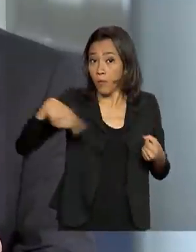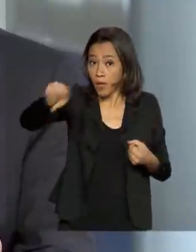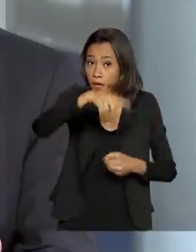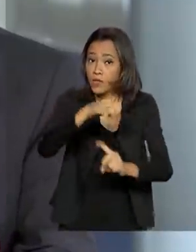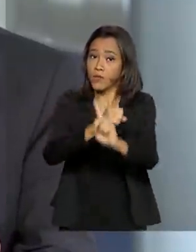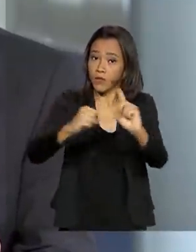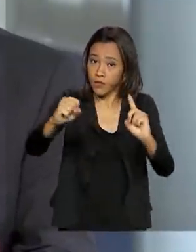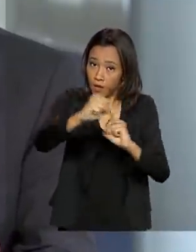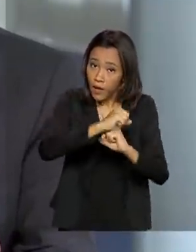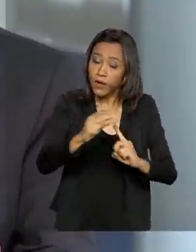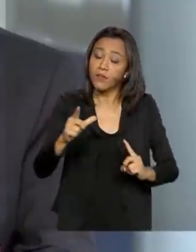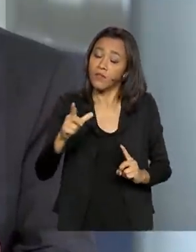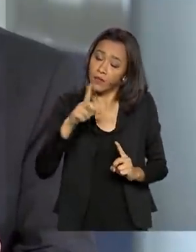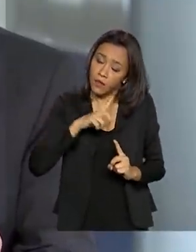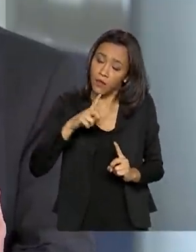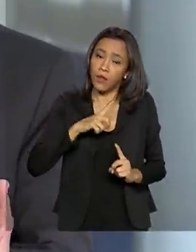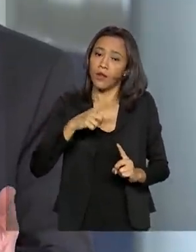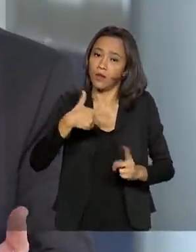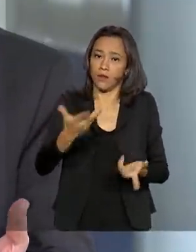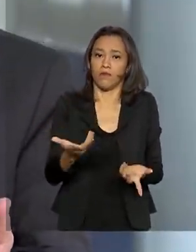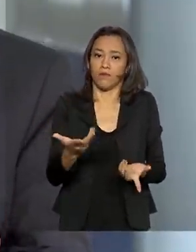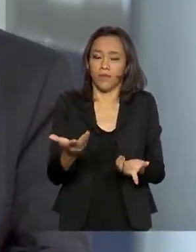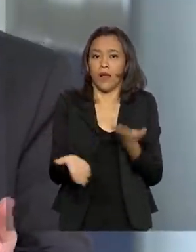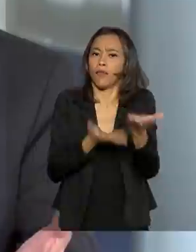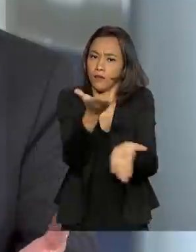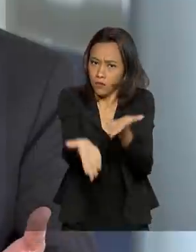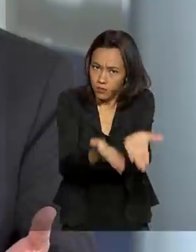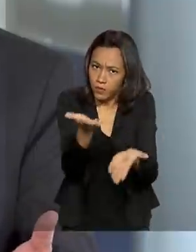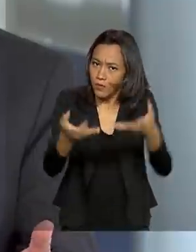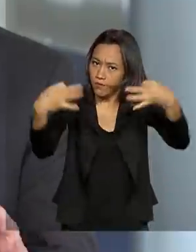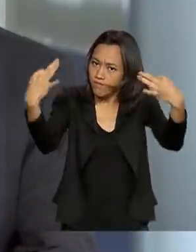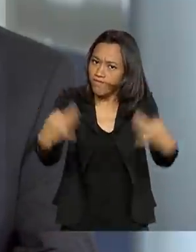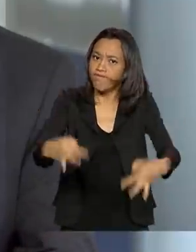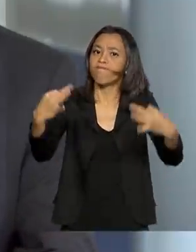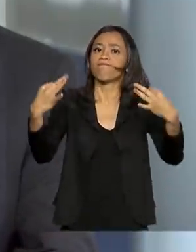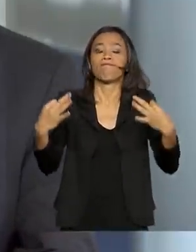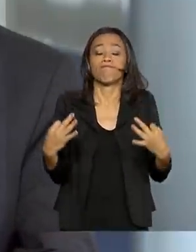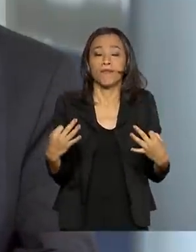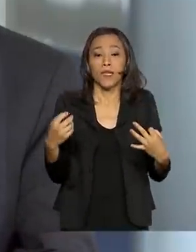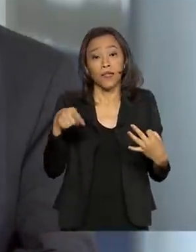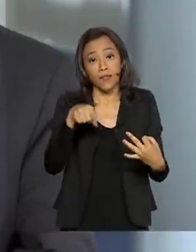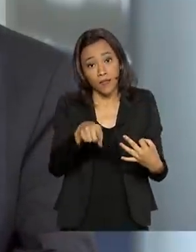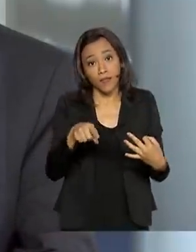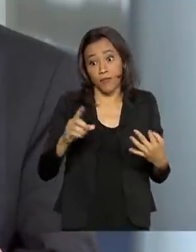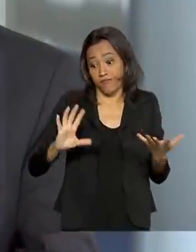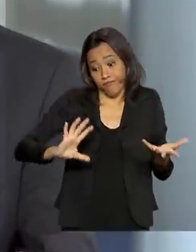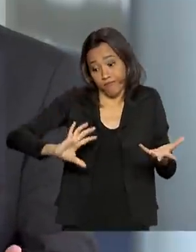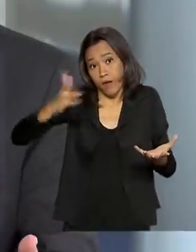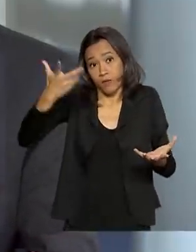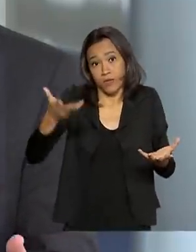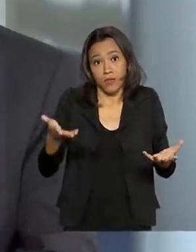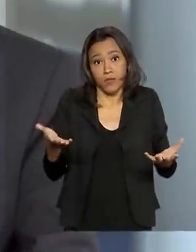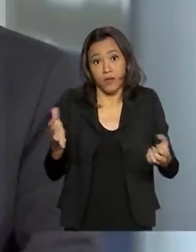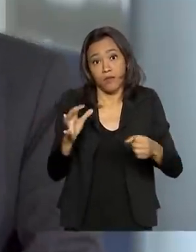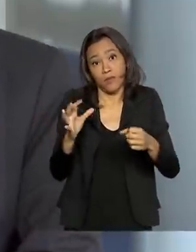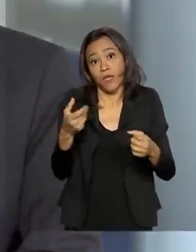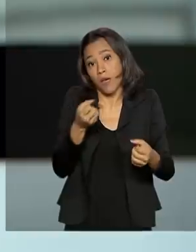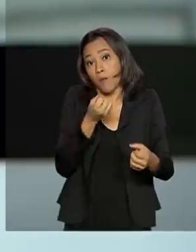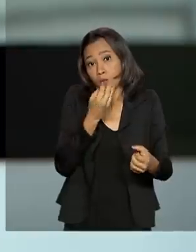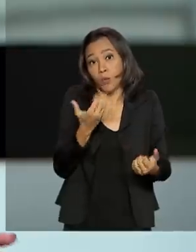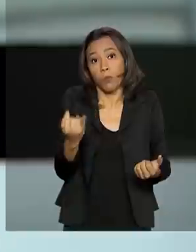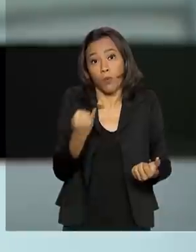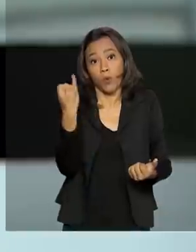serviços que ela necessita e que, evidentemente, numa situação como essa, são muito importantes.